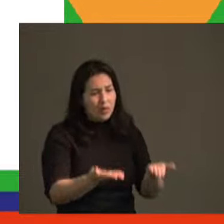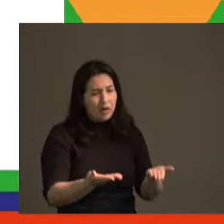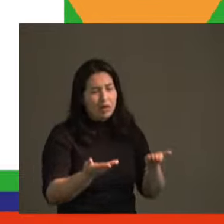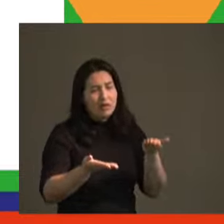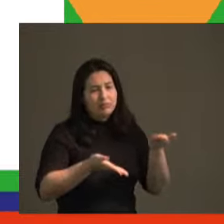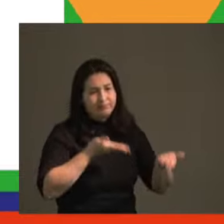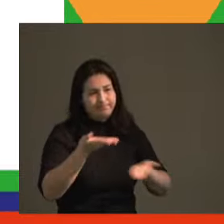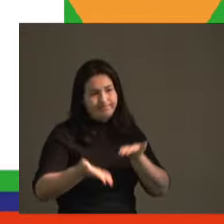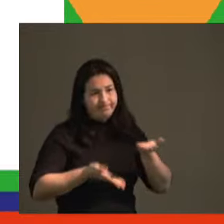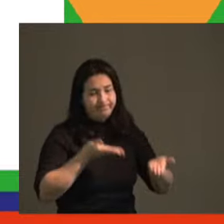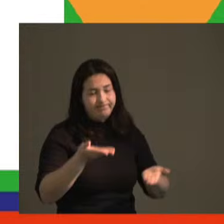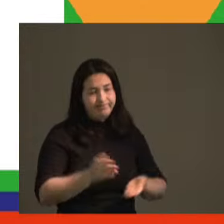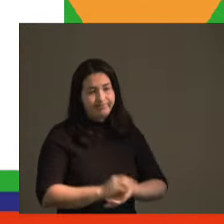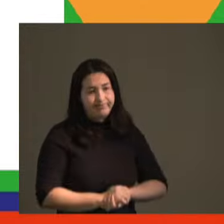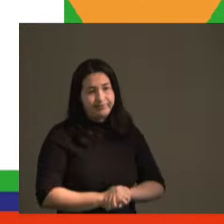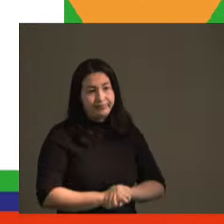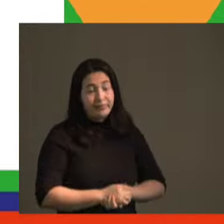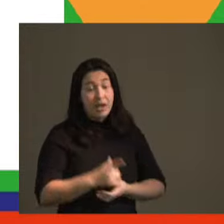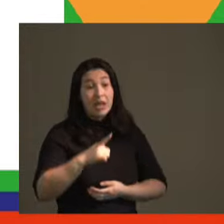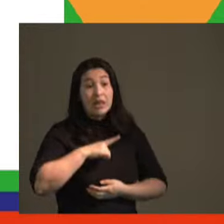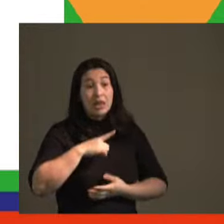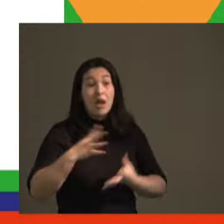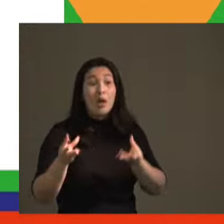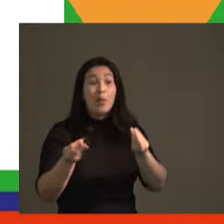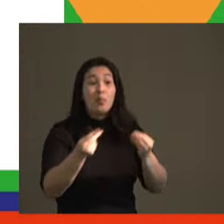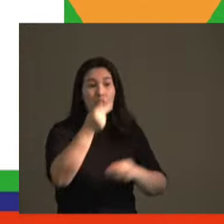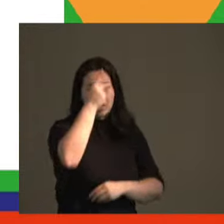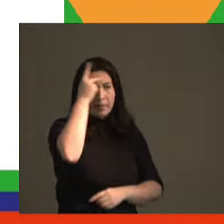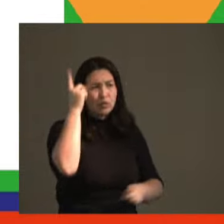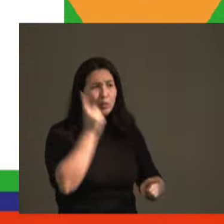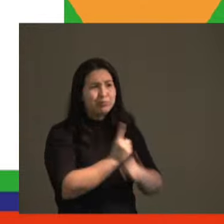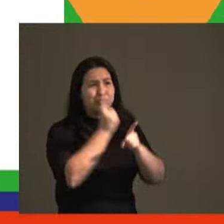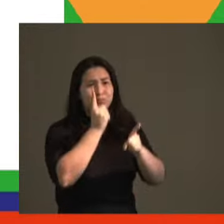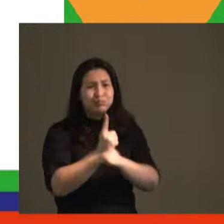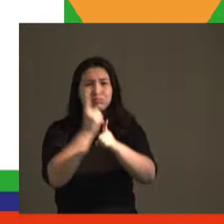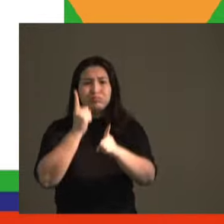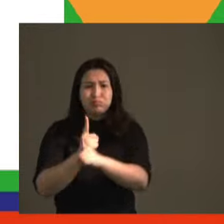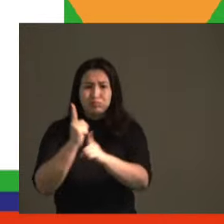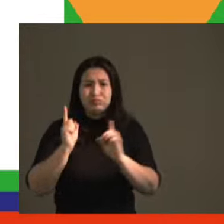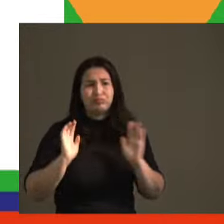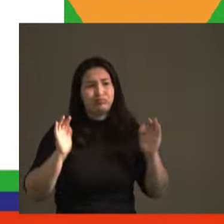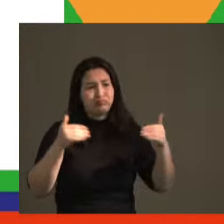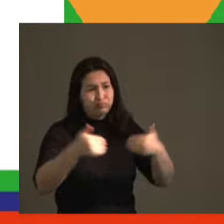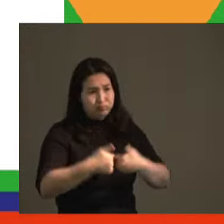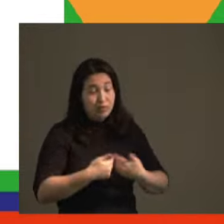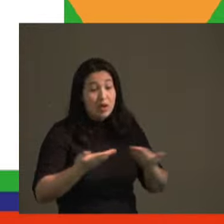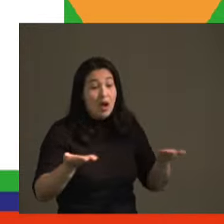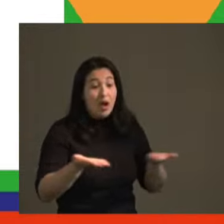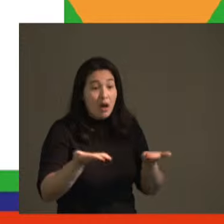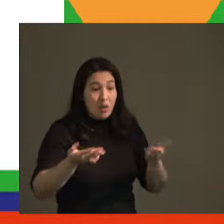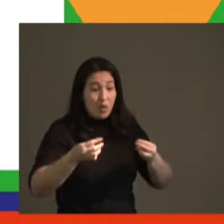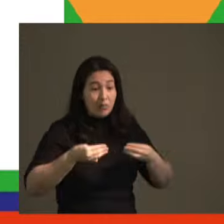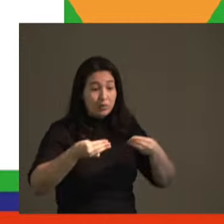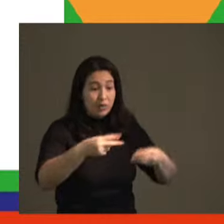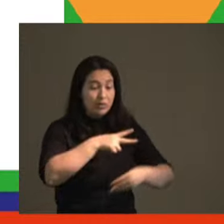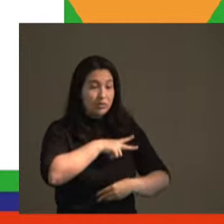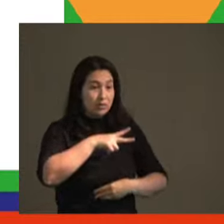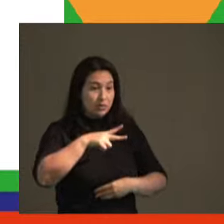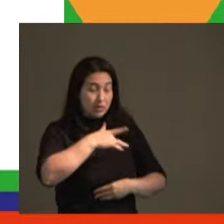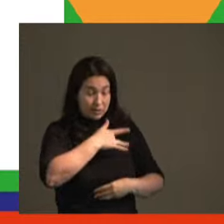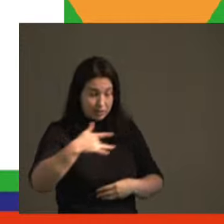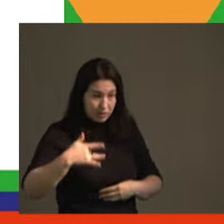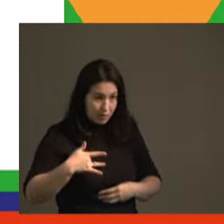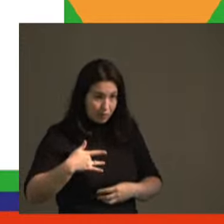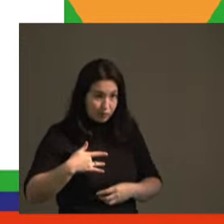população. Temos tido uma demanda muito grande de pessoas com autismo e o Ministério da Saúde vai estar habilitando os centros